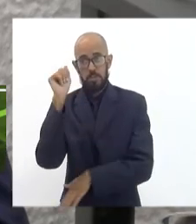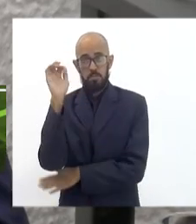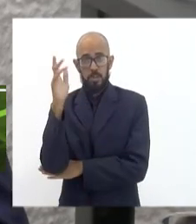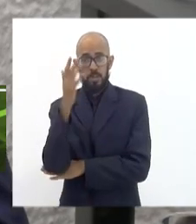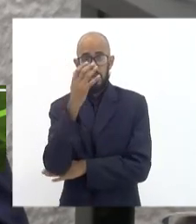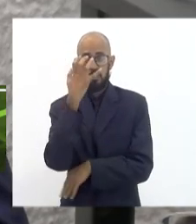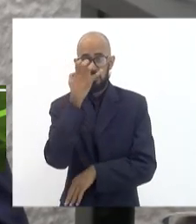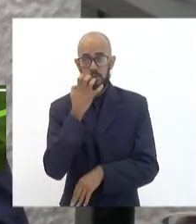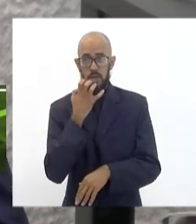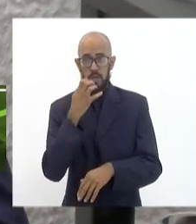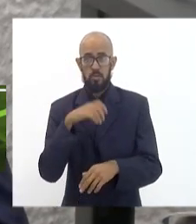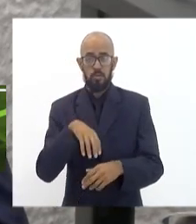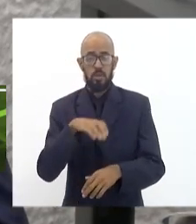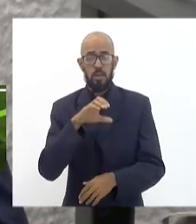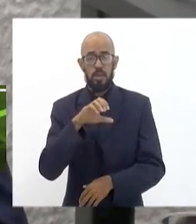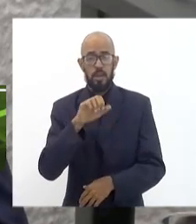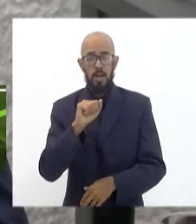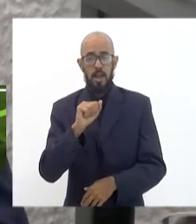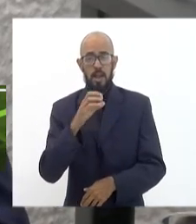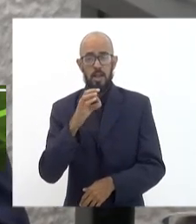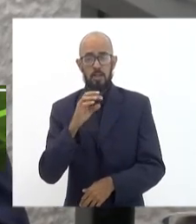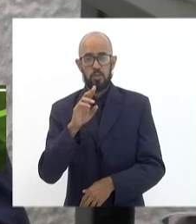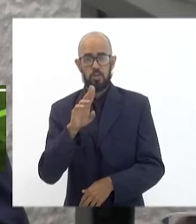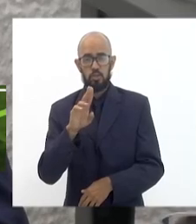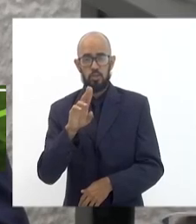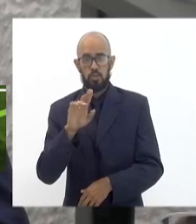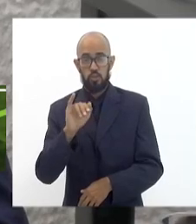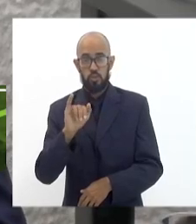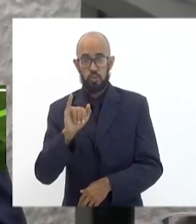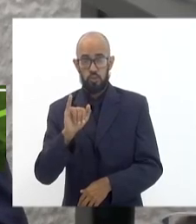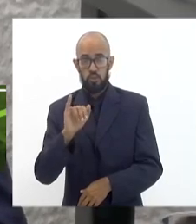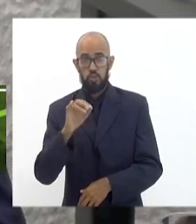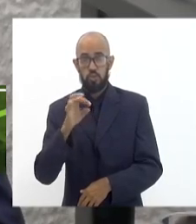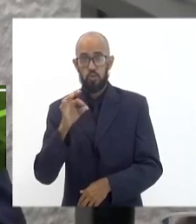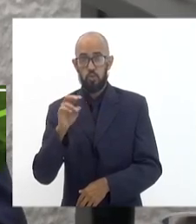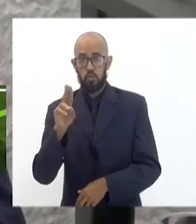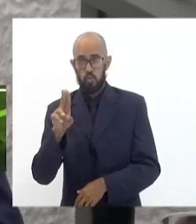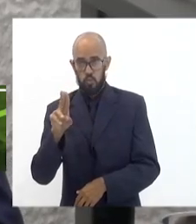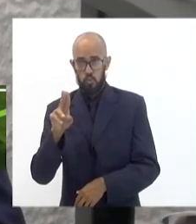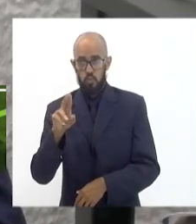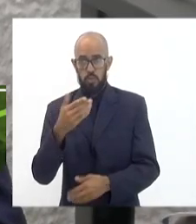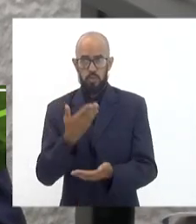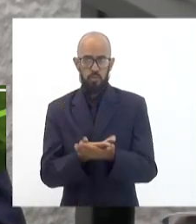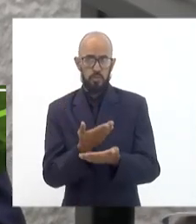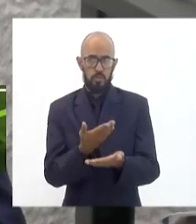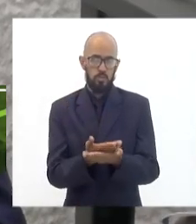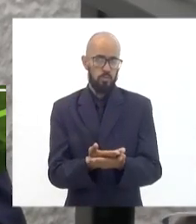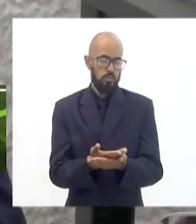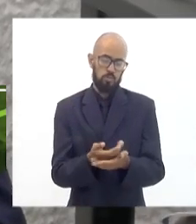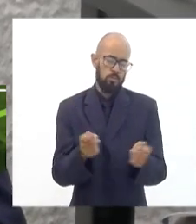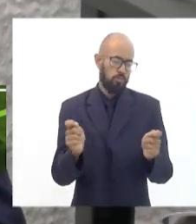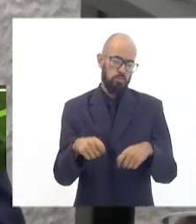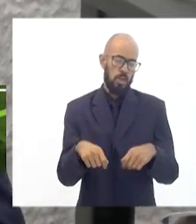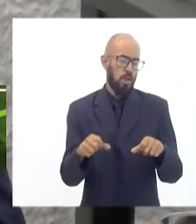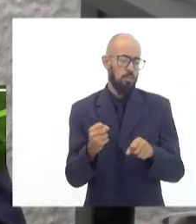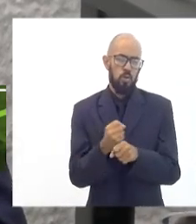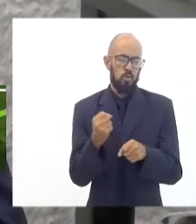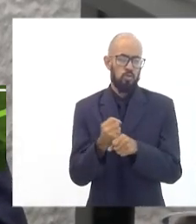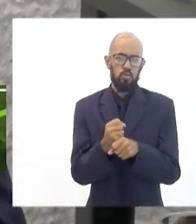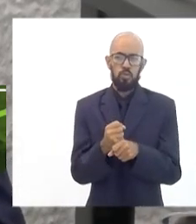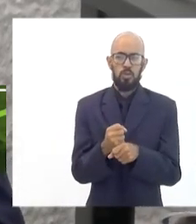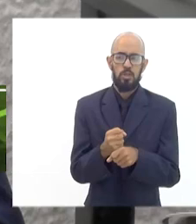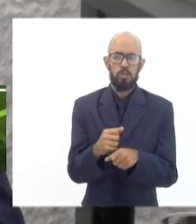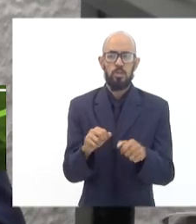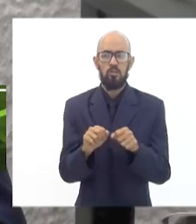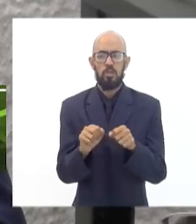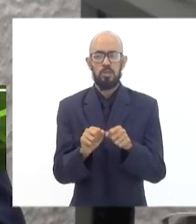eles estão de catitu e nós estamos fazendo um estudo 700 unidades impossível construir lá estão fazendo